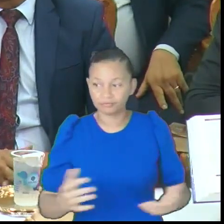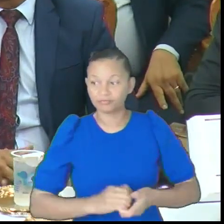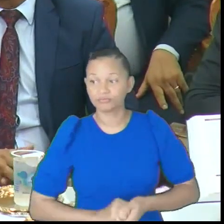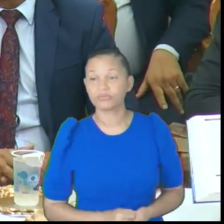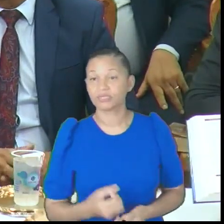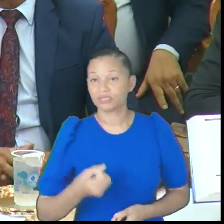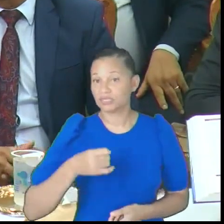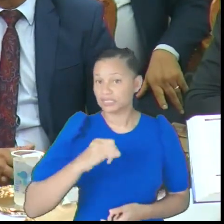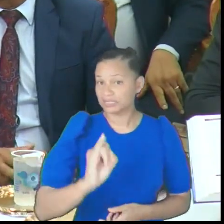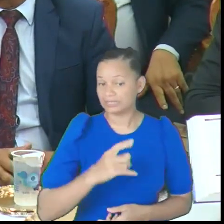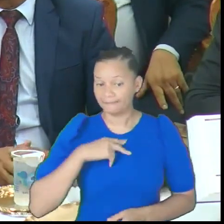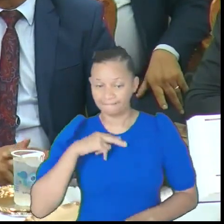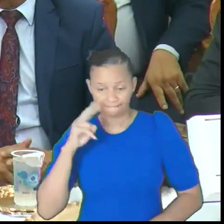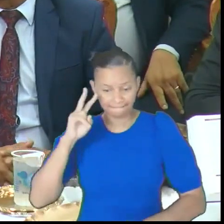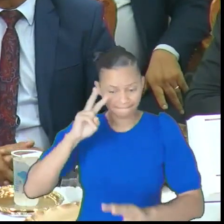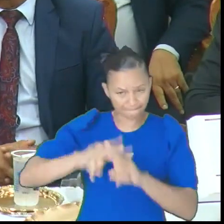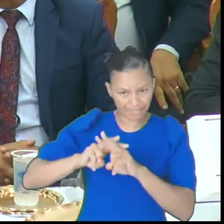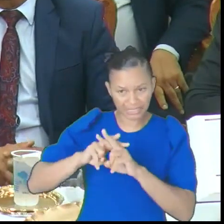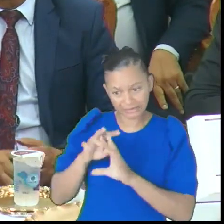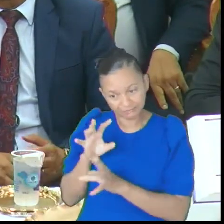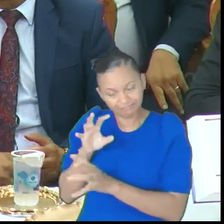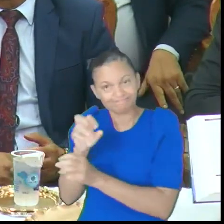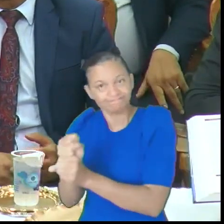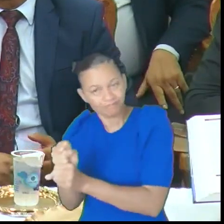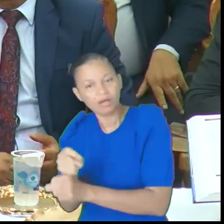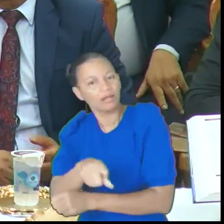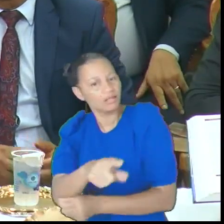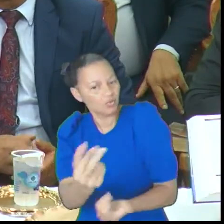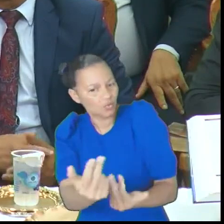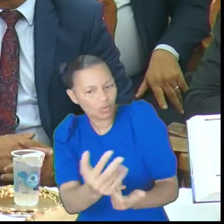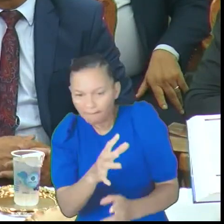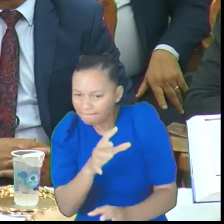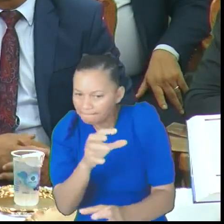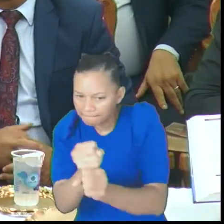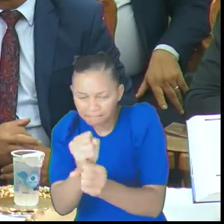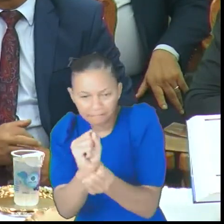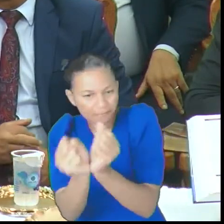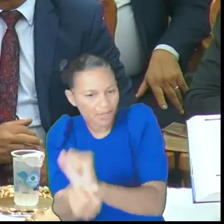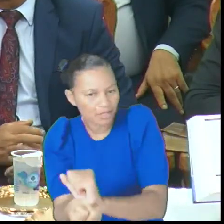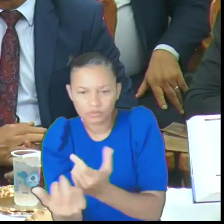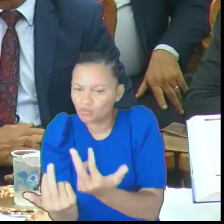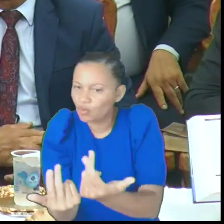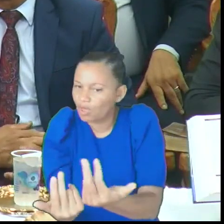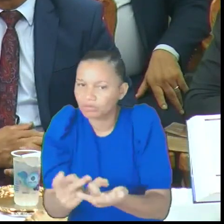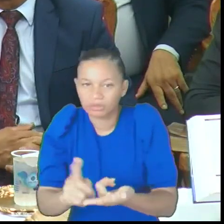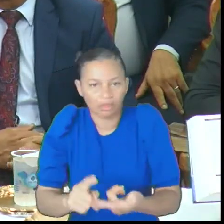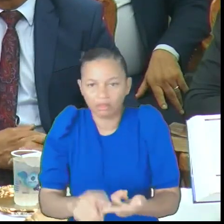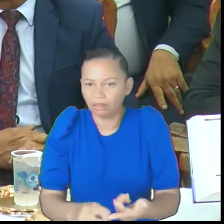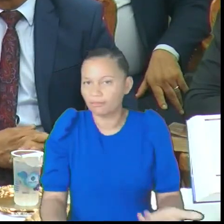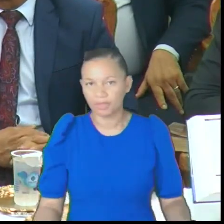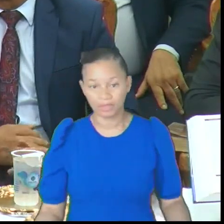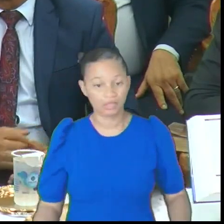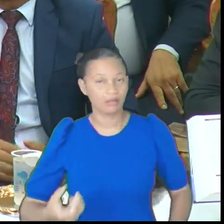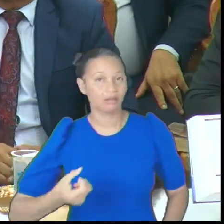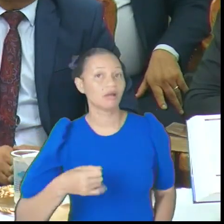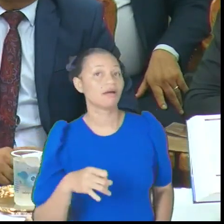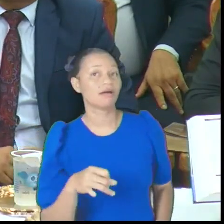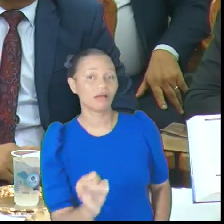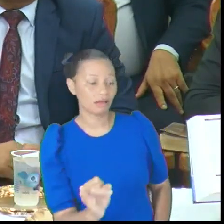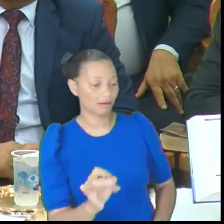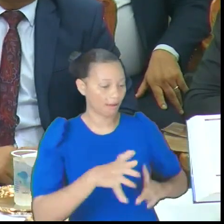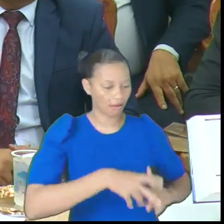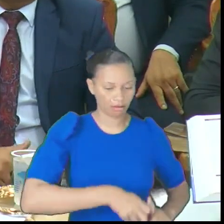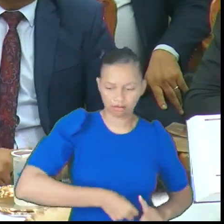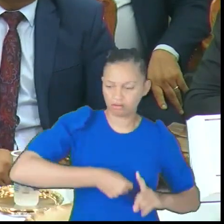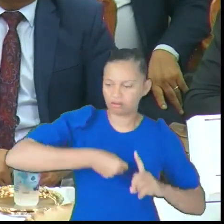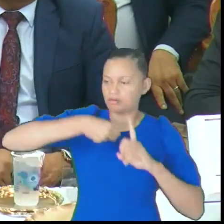Se eu for preso lá no monte, vocês também serão presos comigo também. Se me